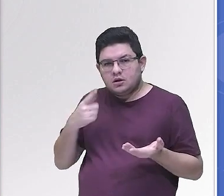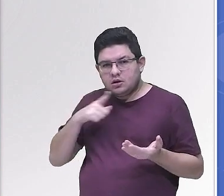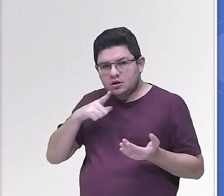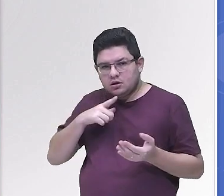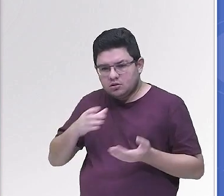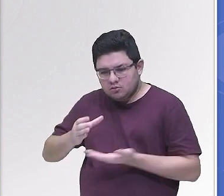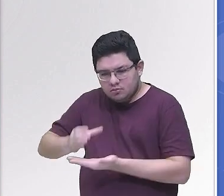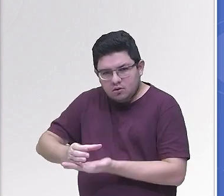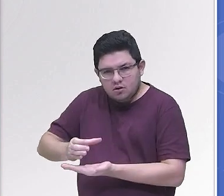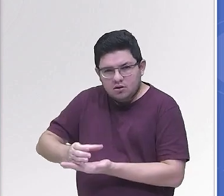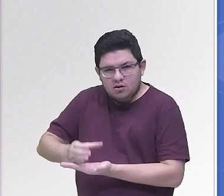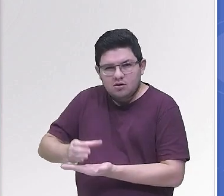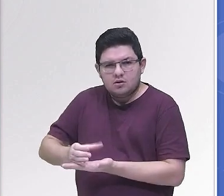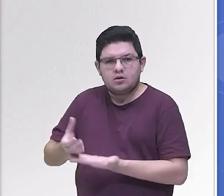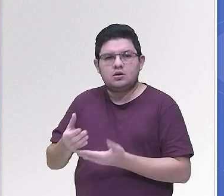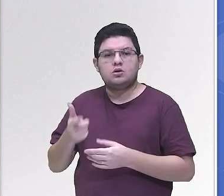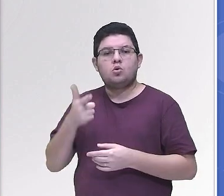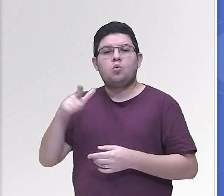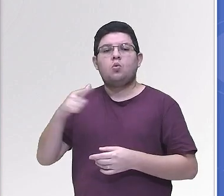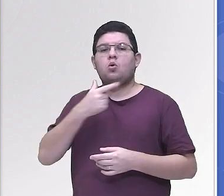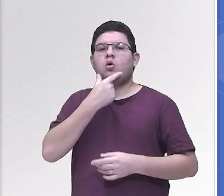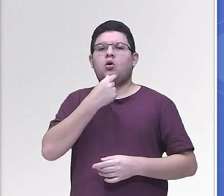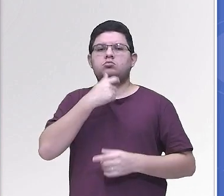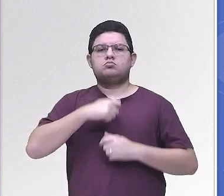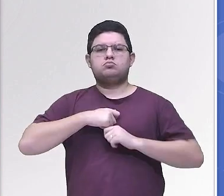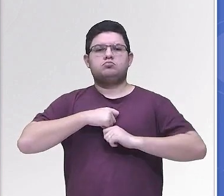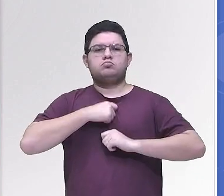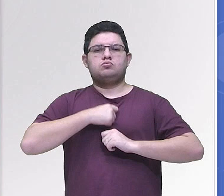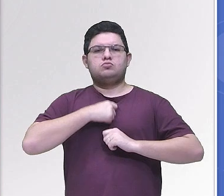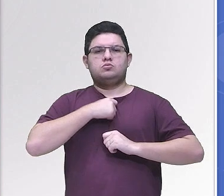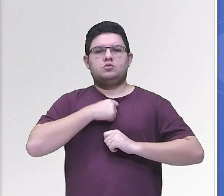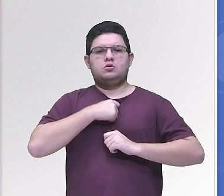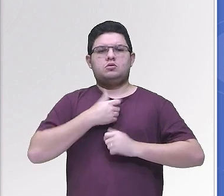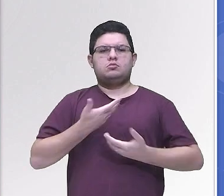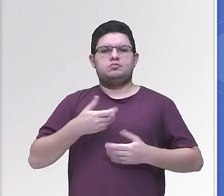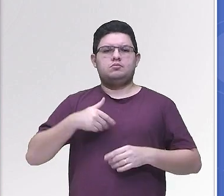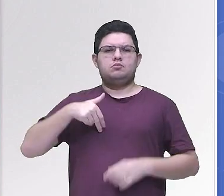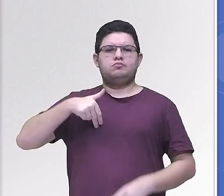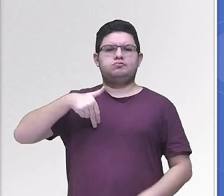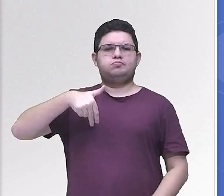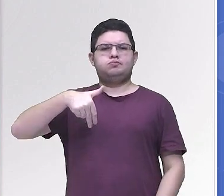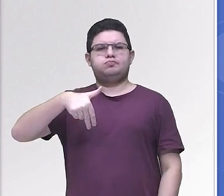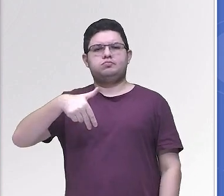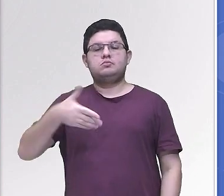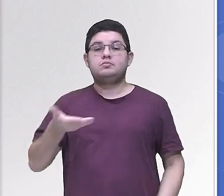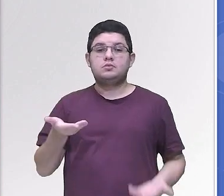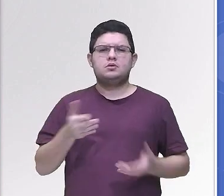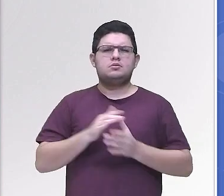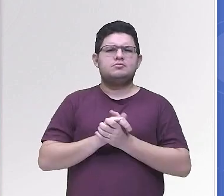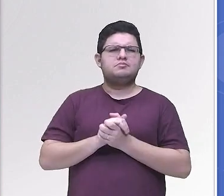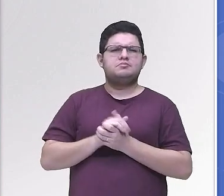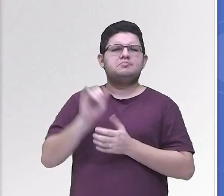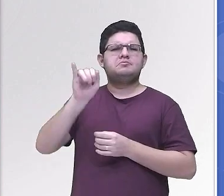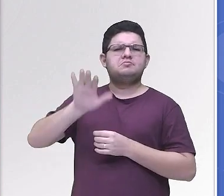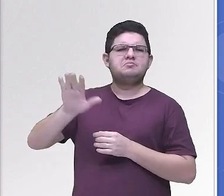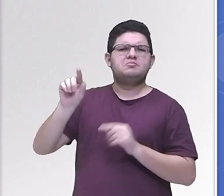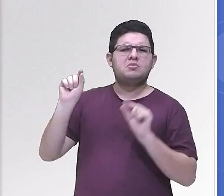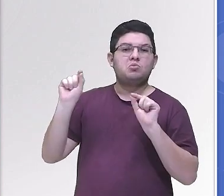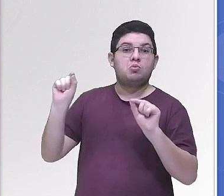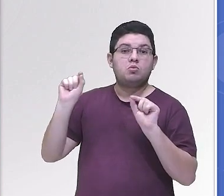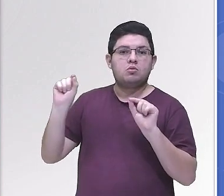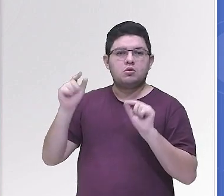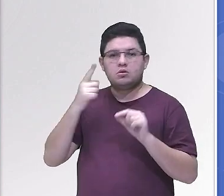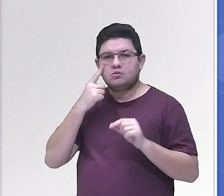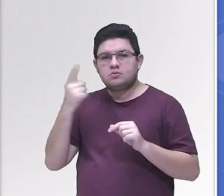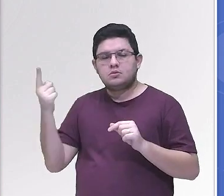outro com a mão no bolso, né? Paletó, gravata. Qual era a ideia disso daí? Com certeza, os